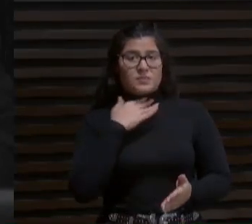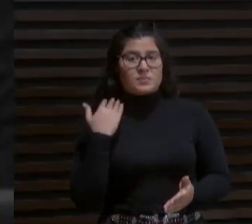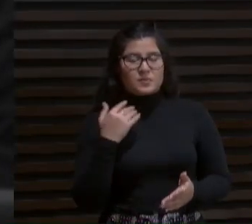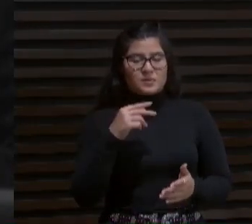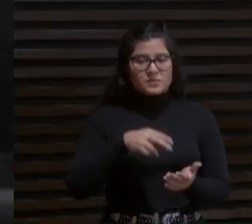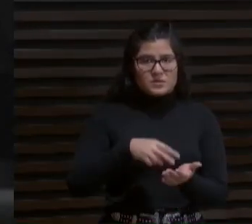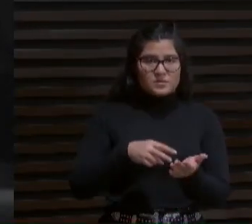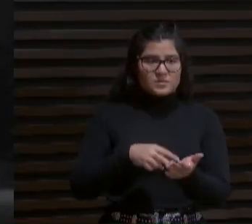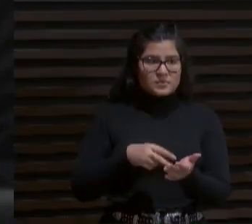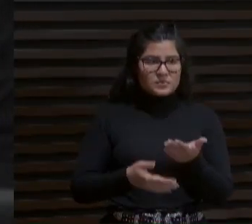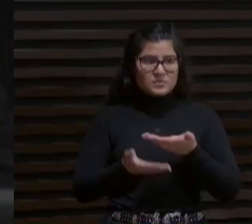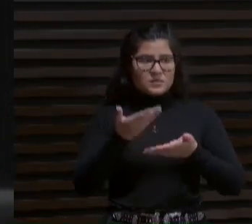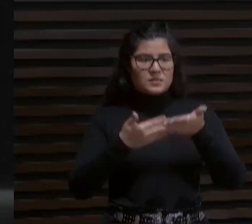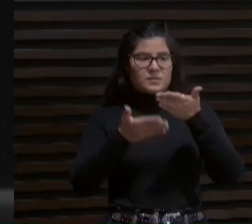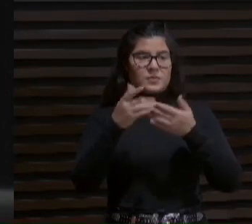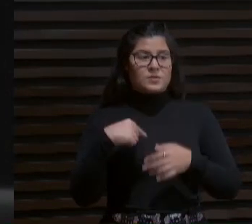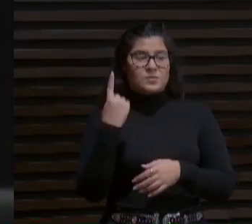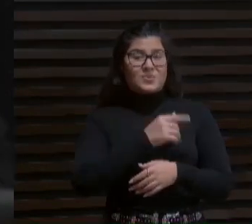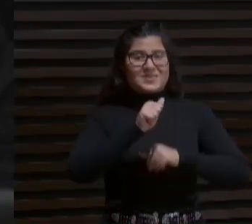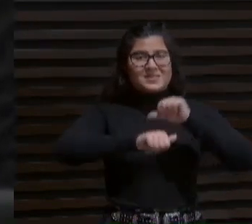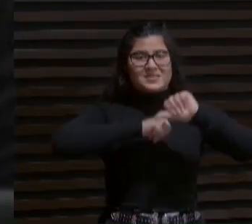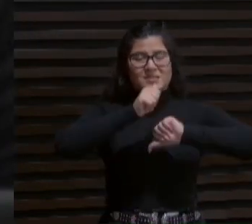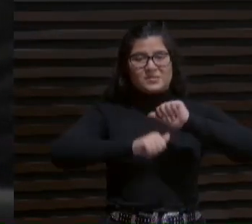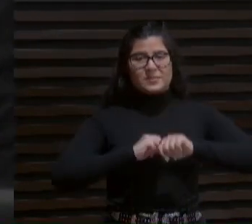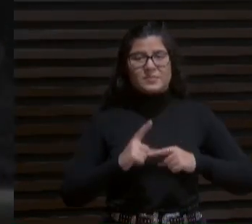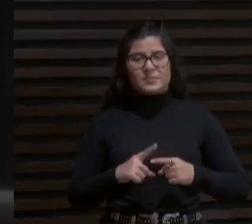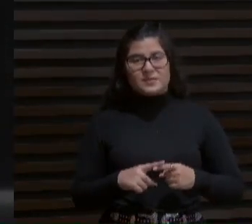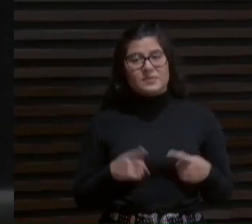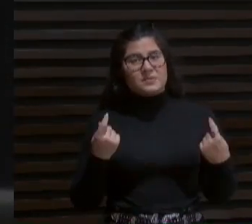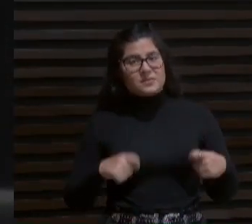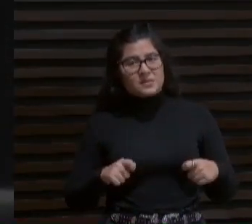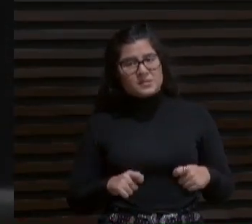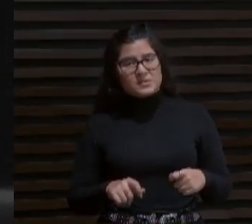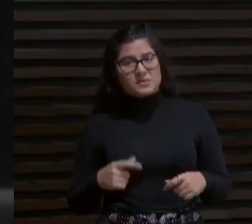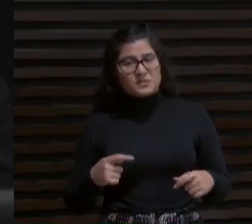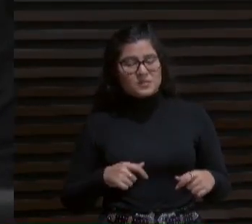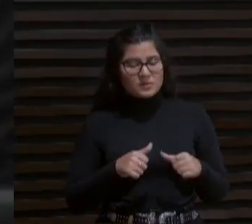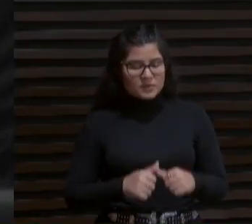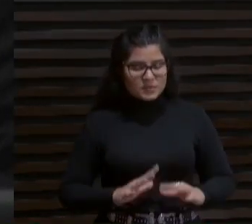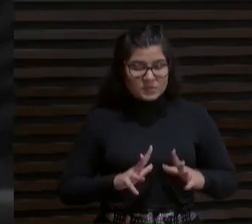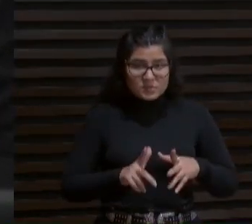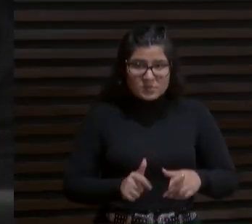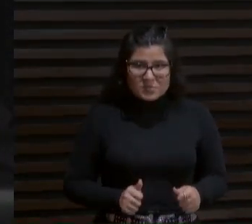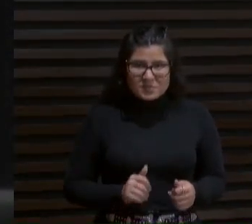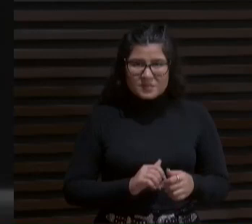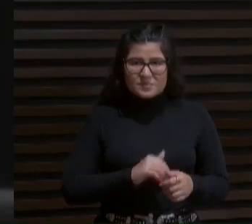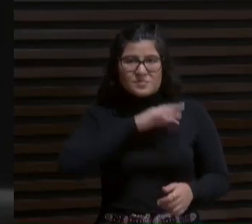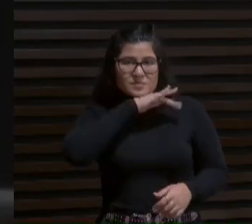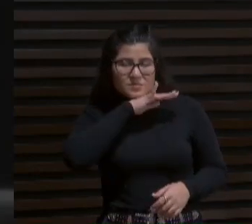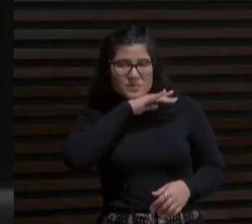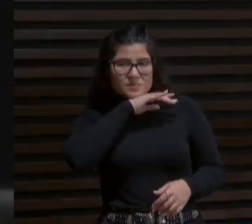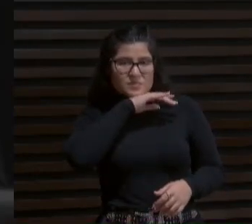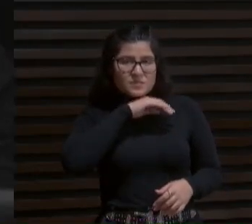ressuscitarão incorruptíveis e nós seremos transformados. Porque é necessário que este corpo corruptível se